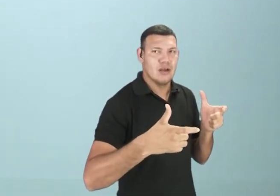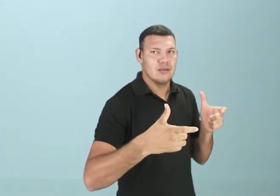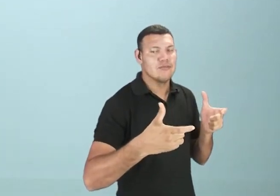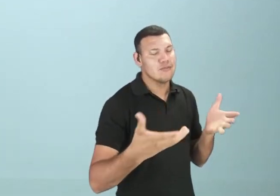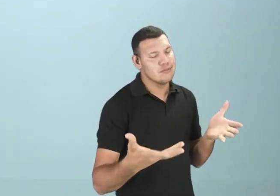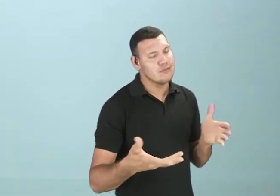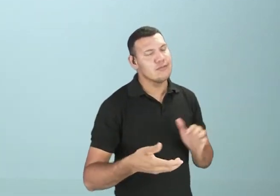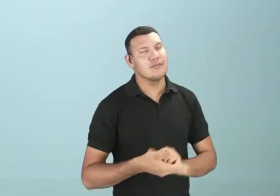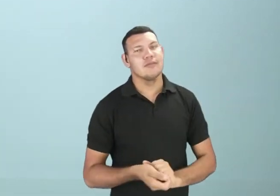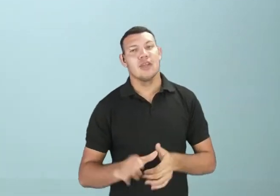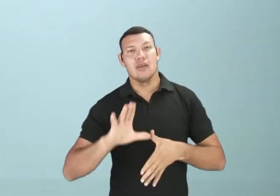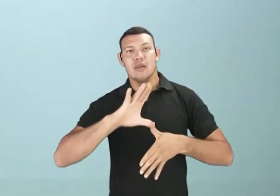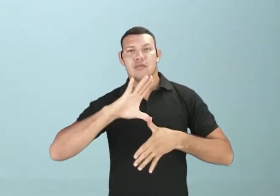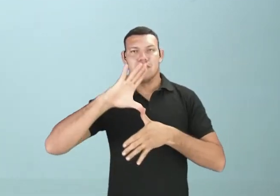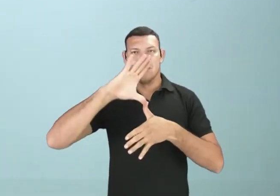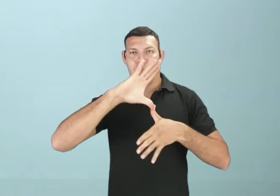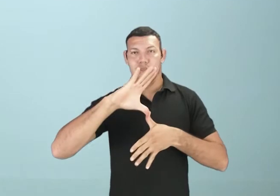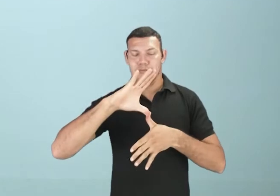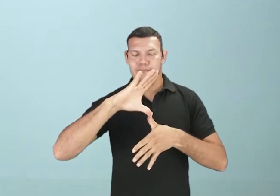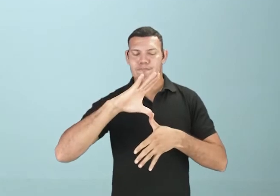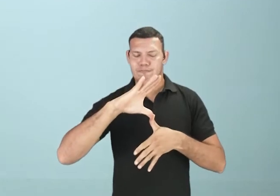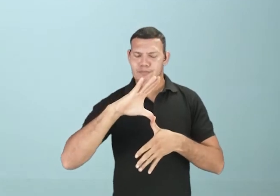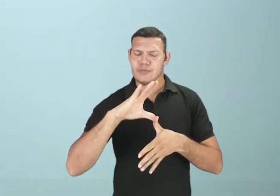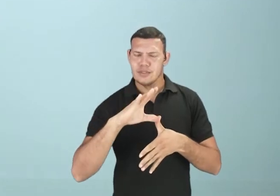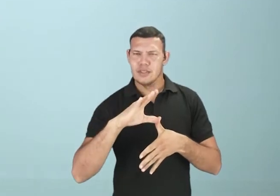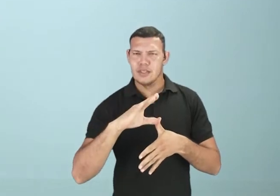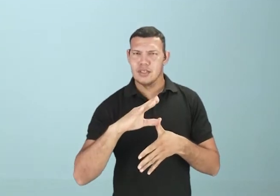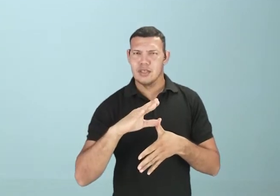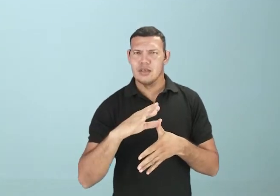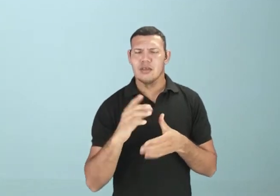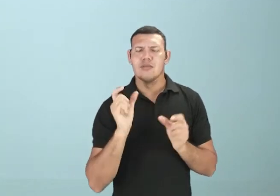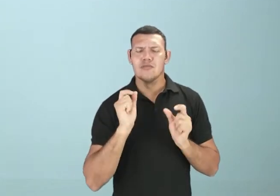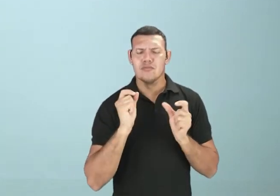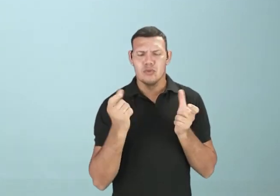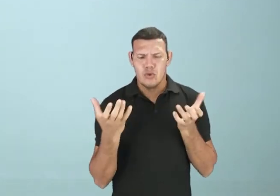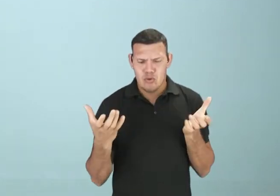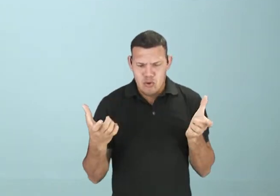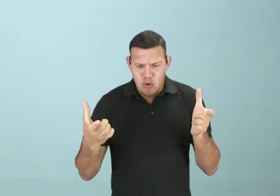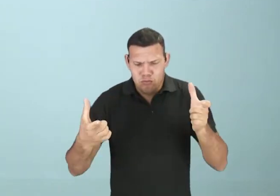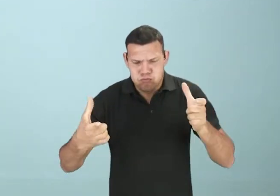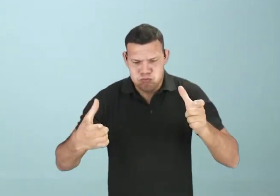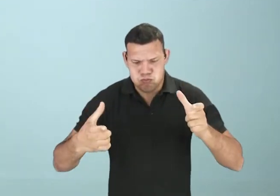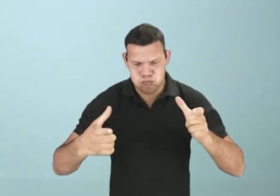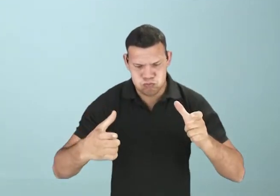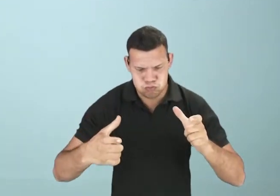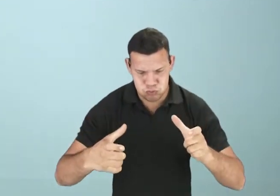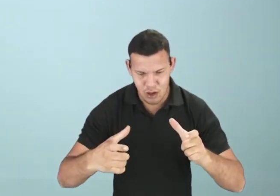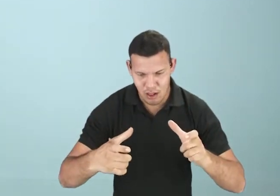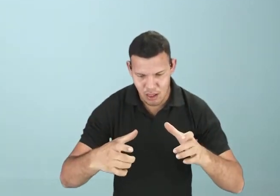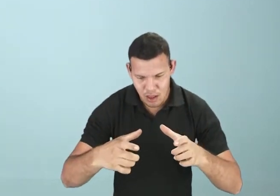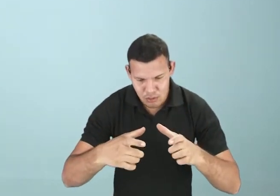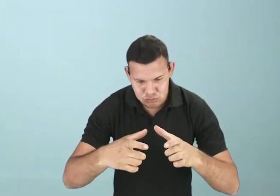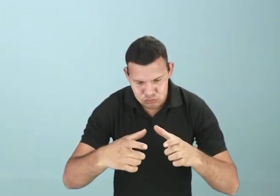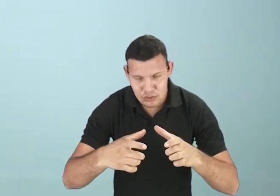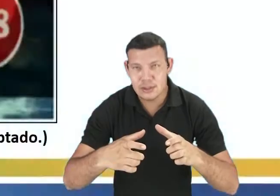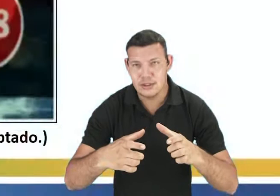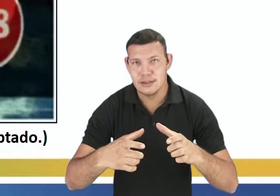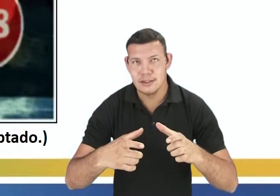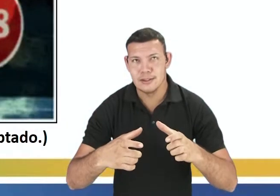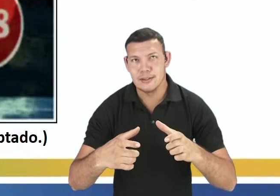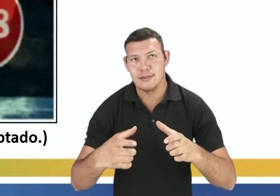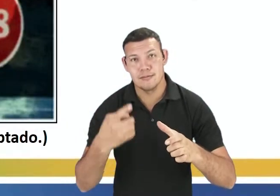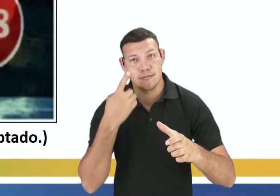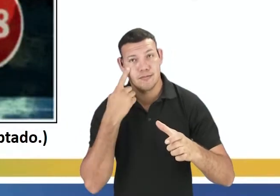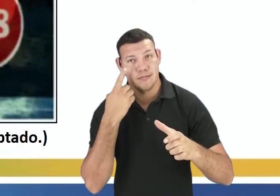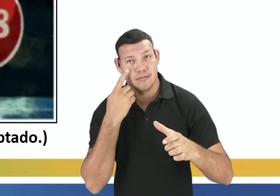seguir, que veja que começou uma concentração bem maior, a distribuição bem maior dessas médias cidades. Veja nesse mapa